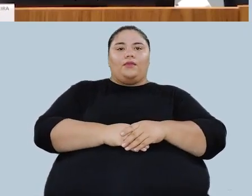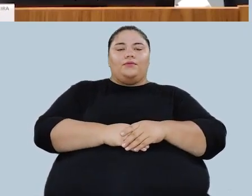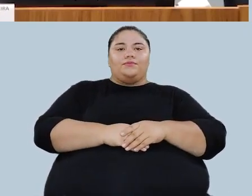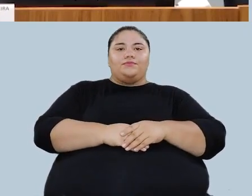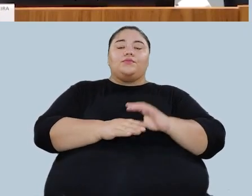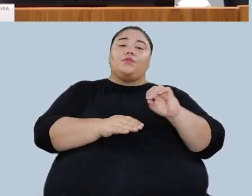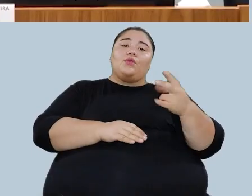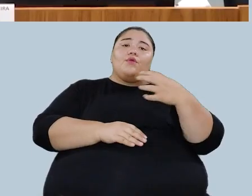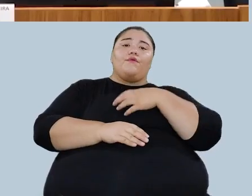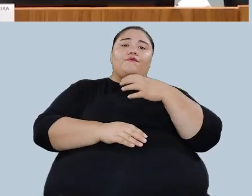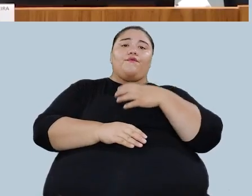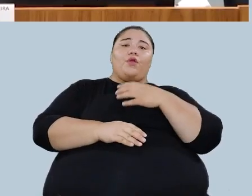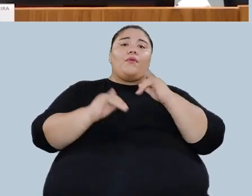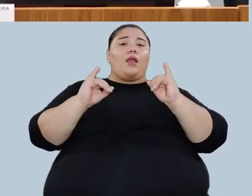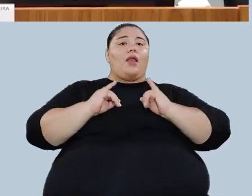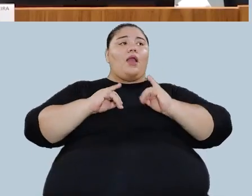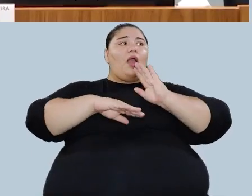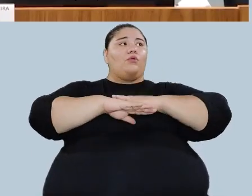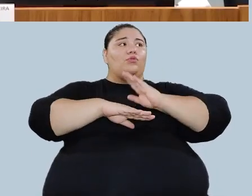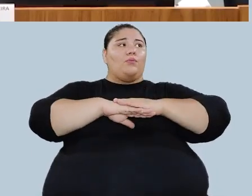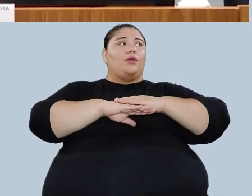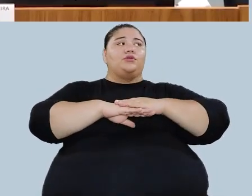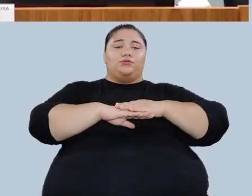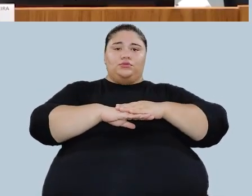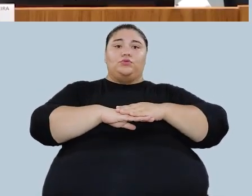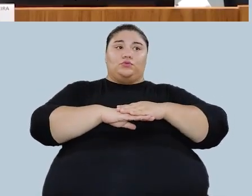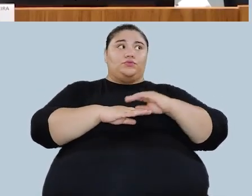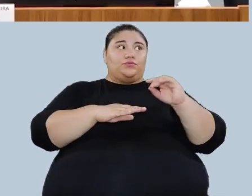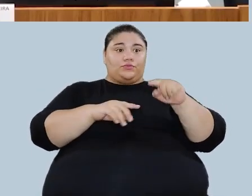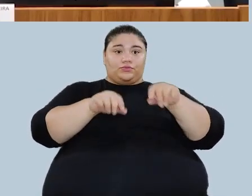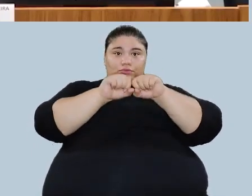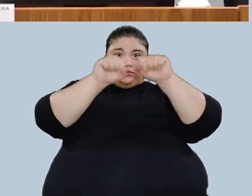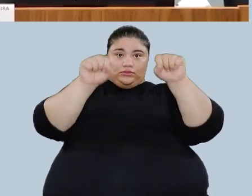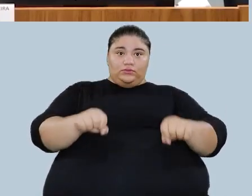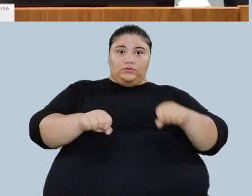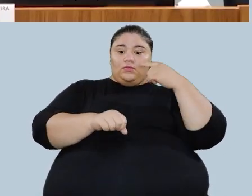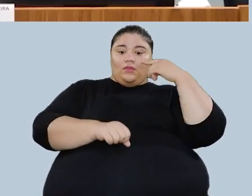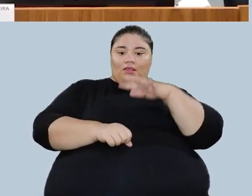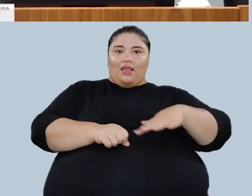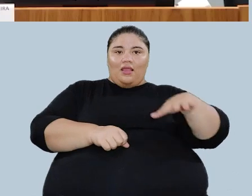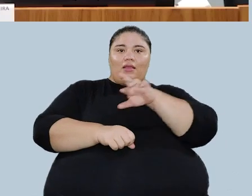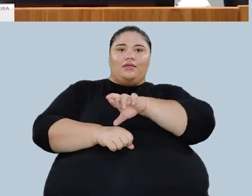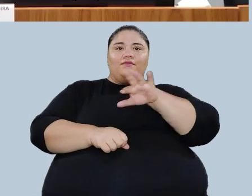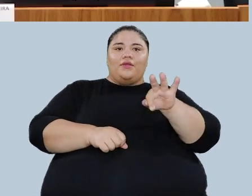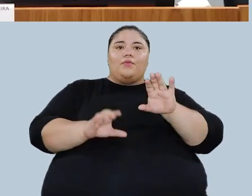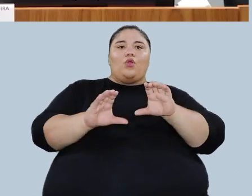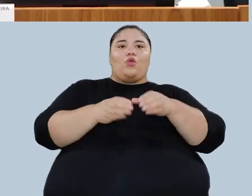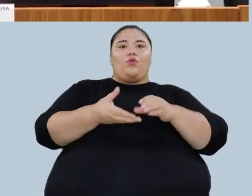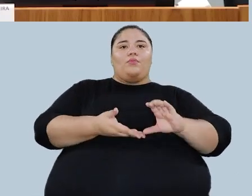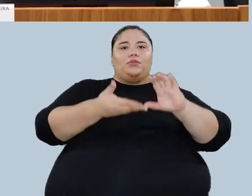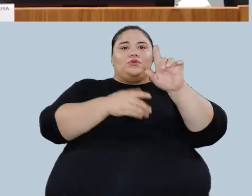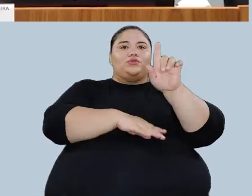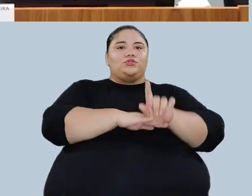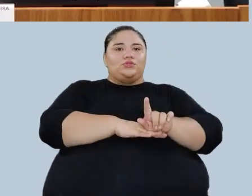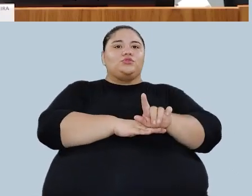De forma automática, esse sistema deve, no âmbito da Receita Federal e do Comitê Gestor, já, por